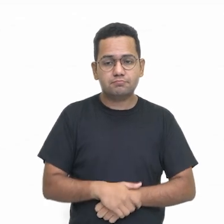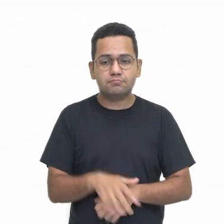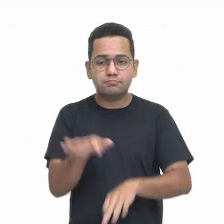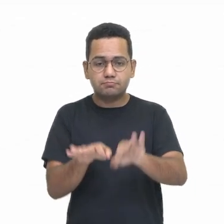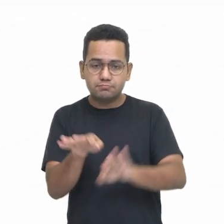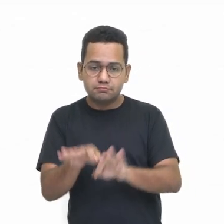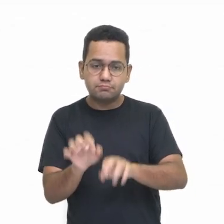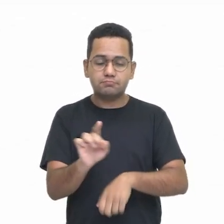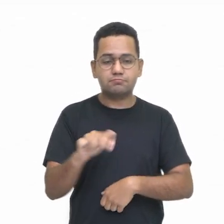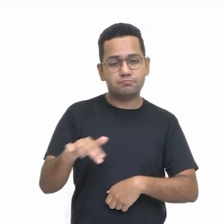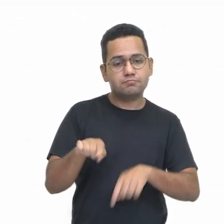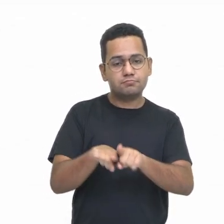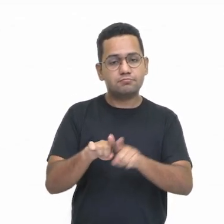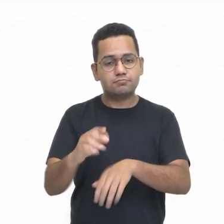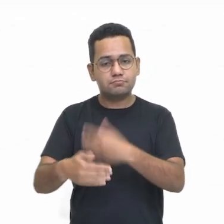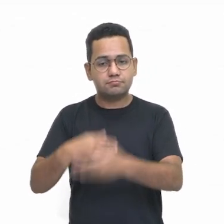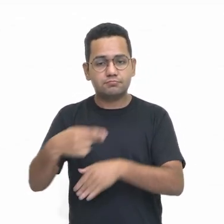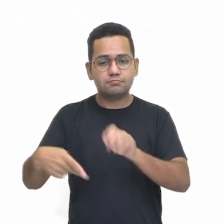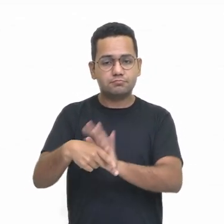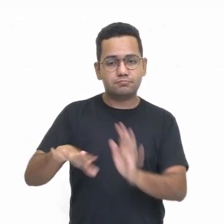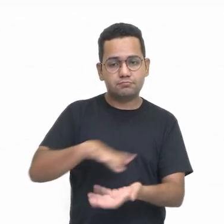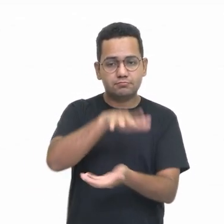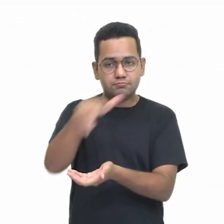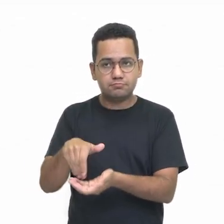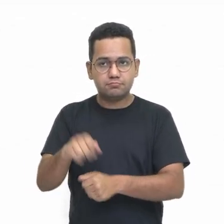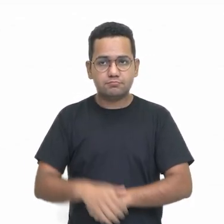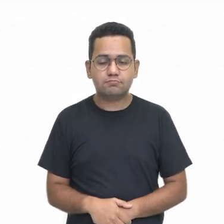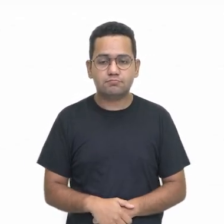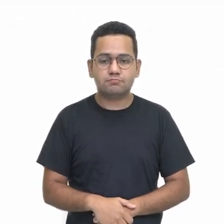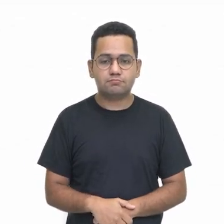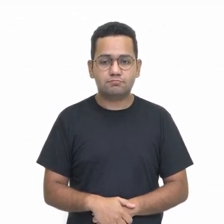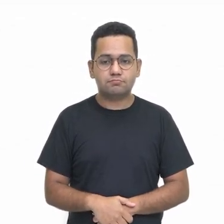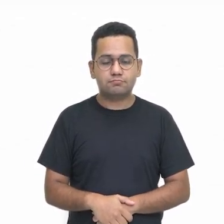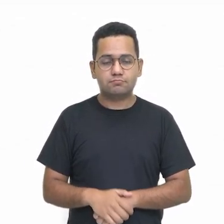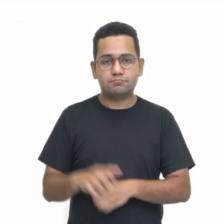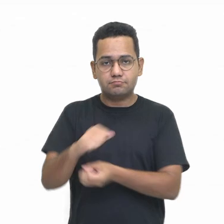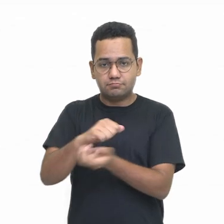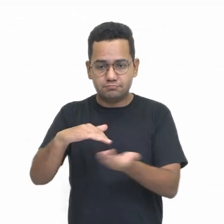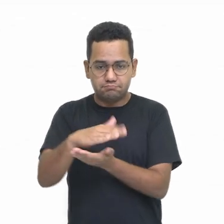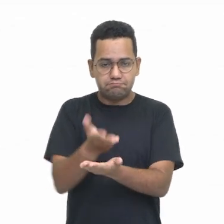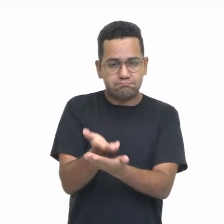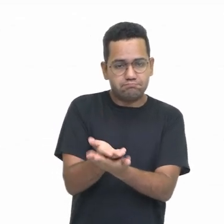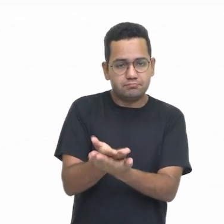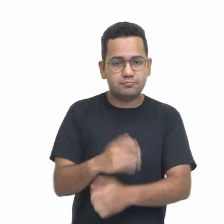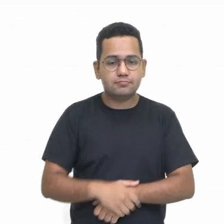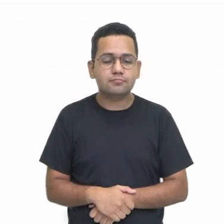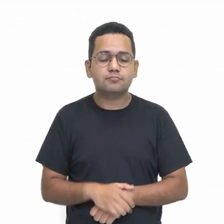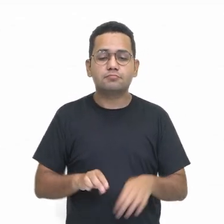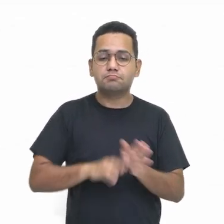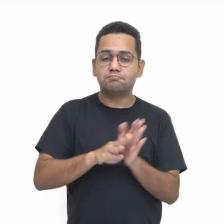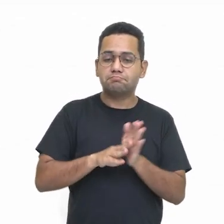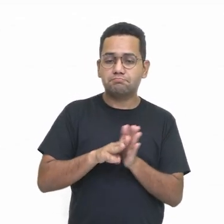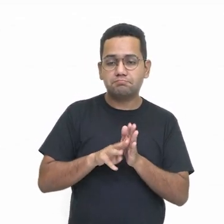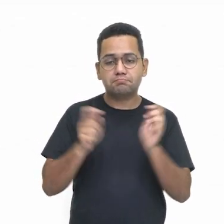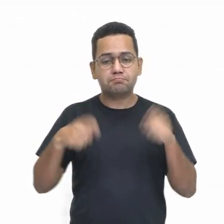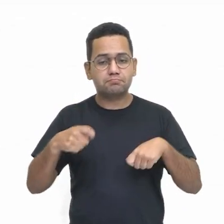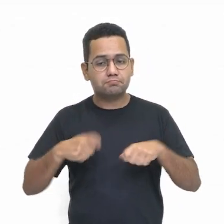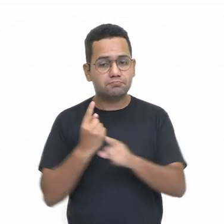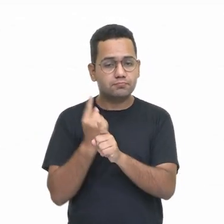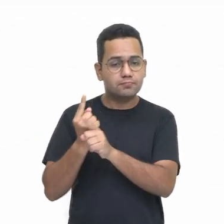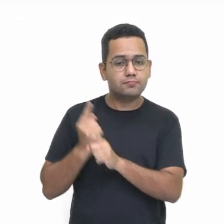dinâmica e evolução da atmosfera terrestre astrofísica métodos para a